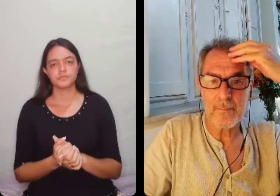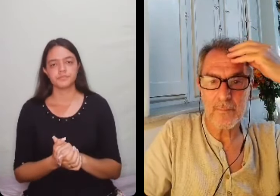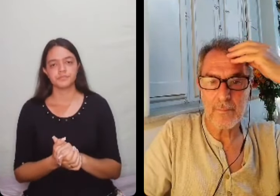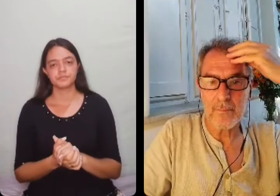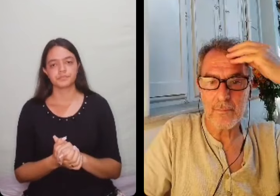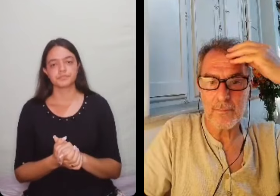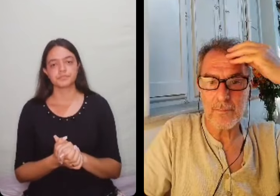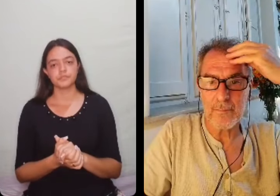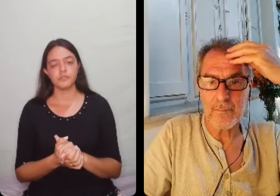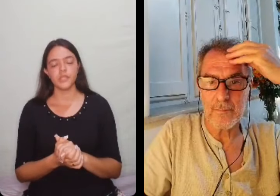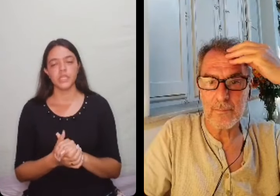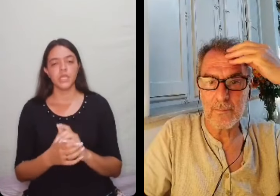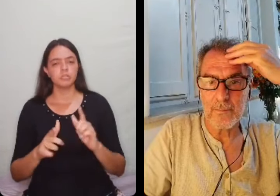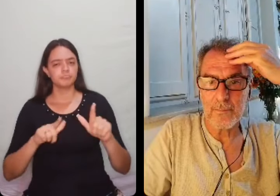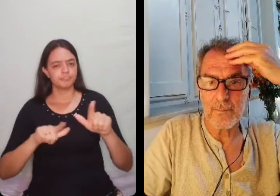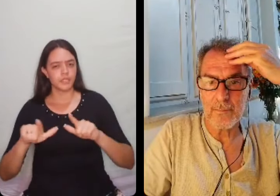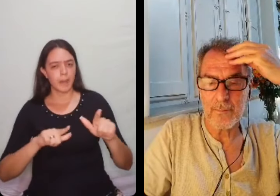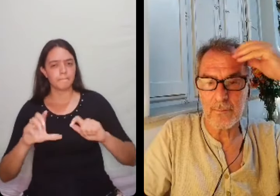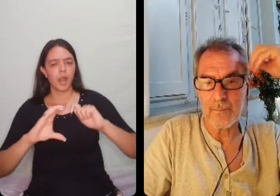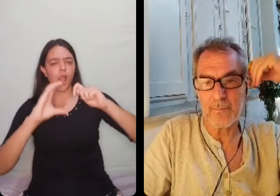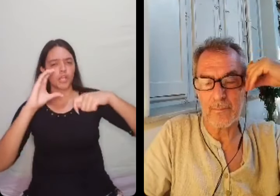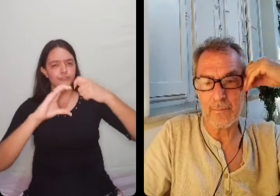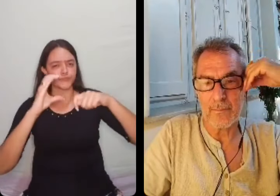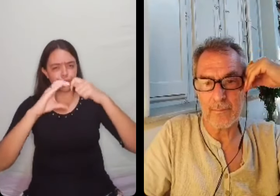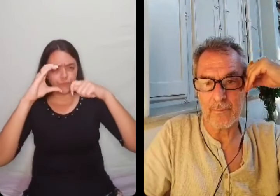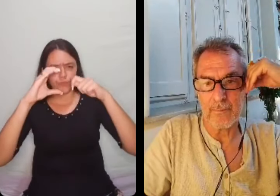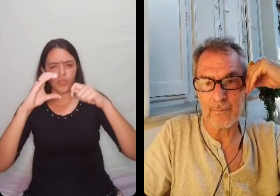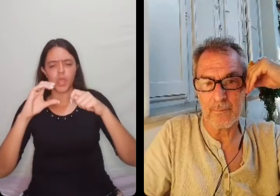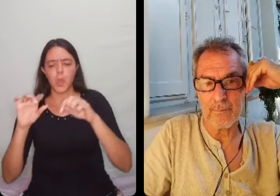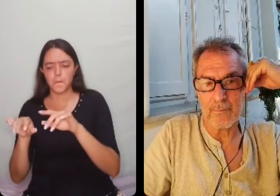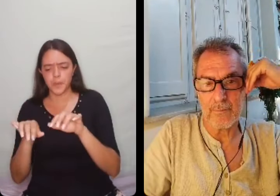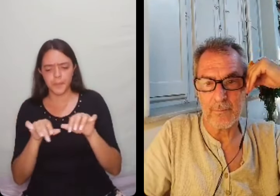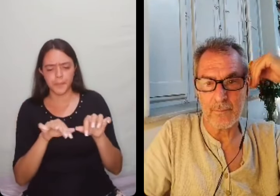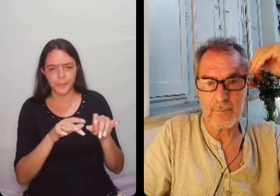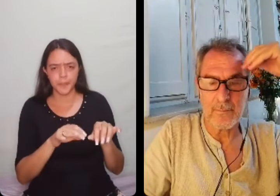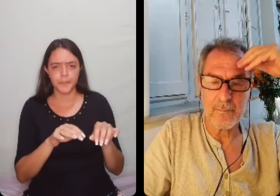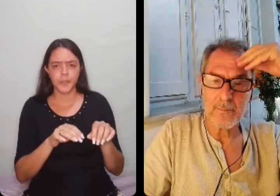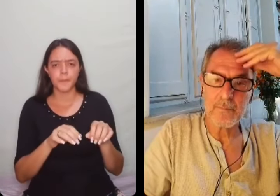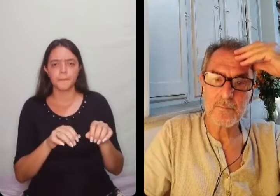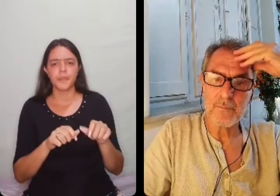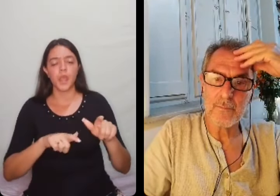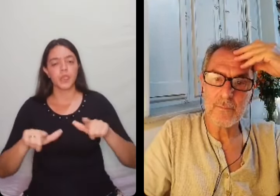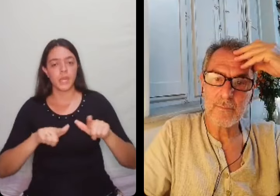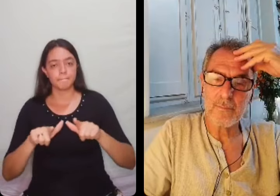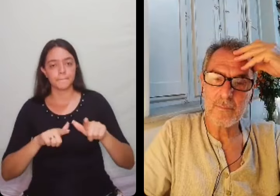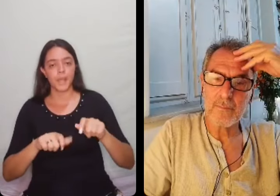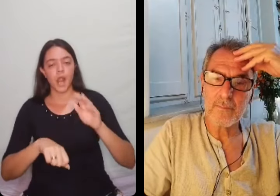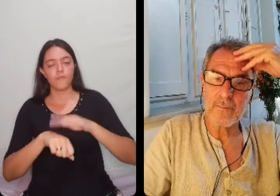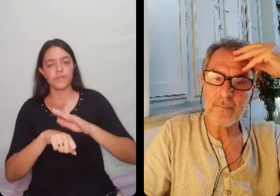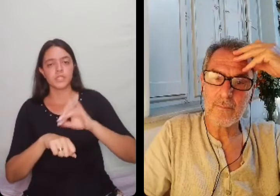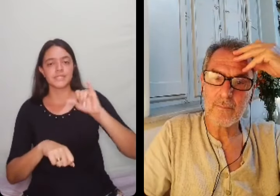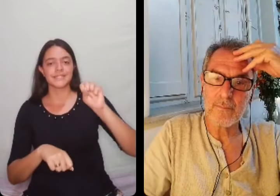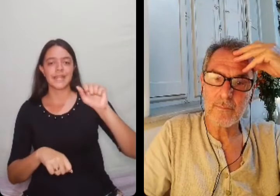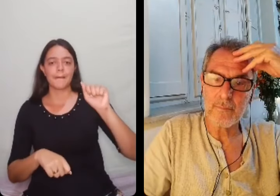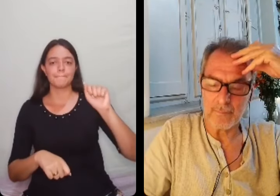de vídeo, de captação, edição, foi feito pela Isabela Moura, né? E ela foi bem cuidadosa, né?